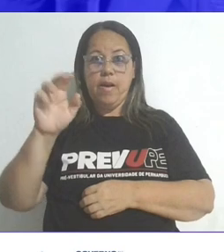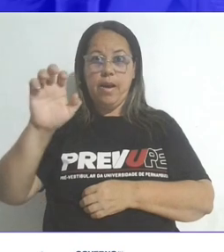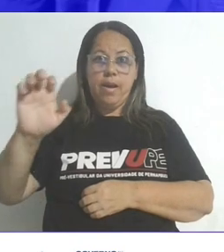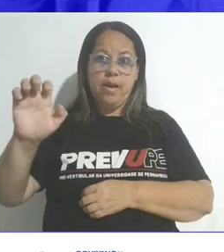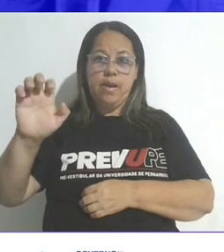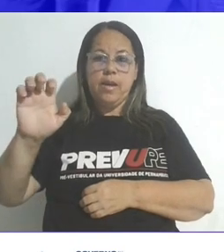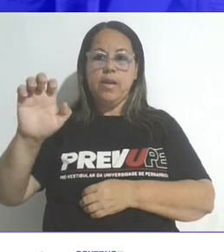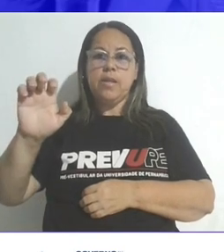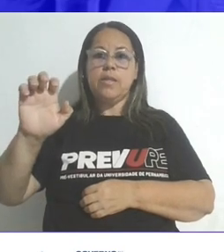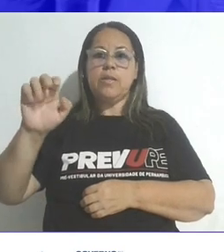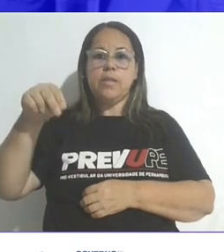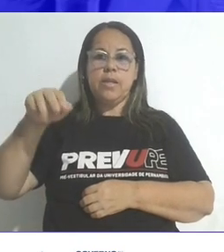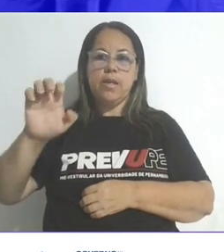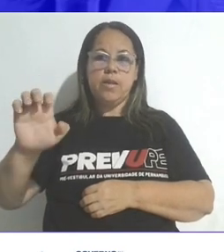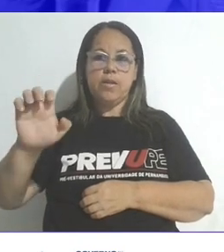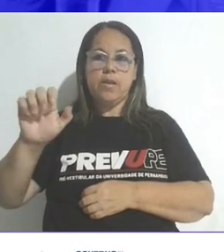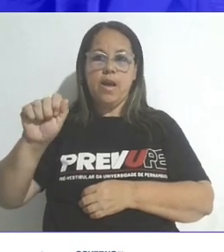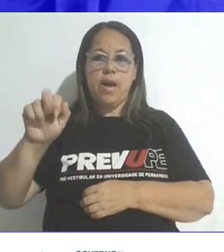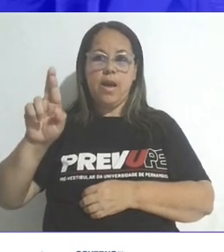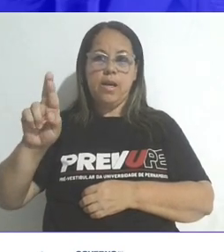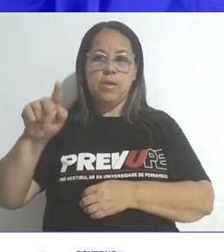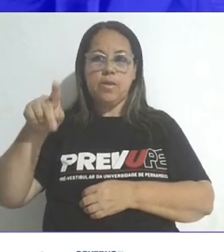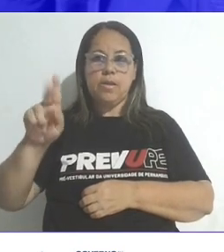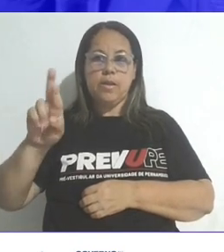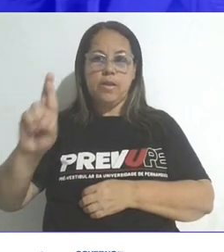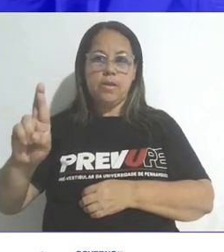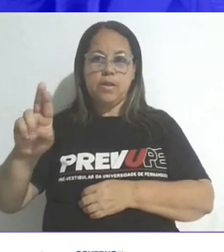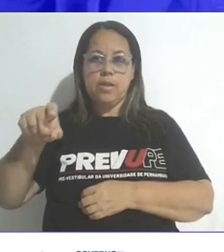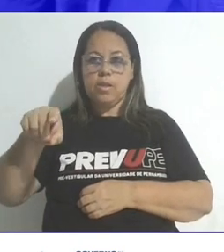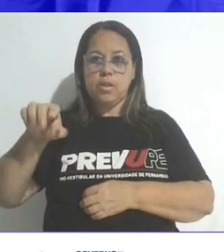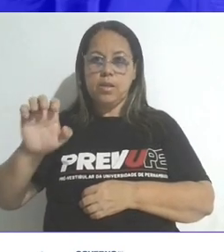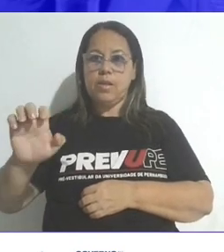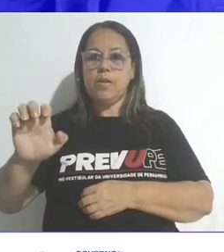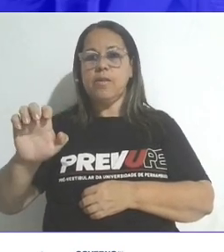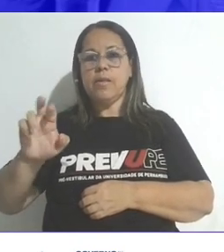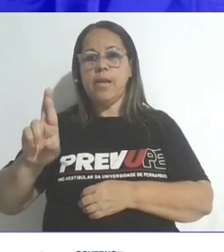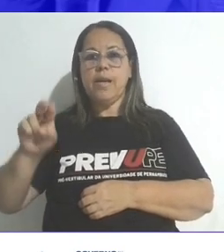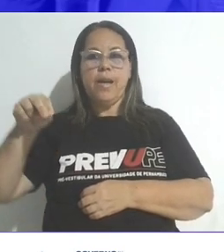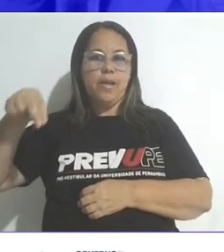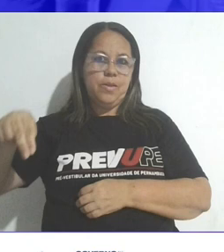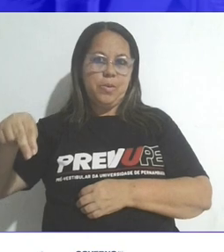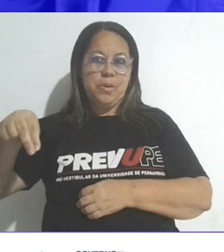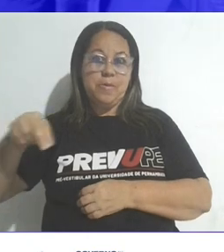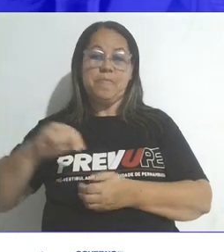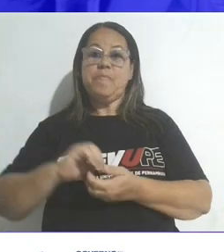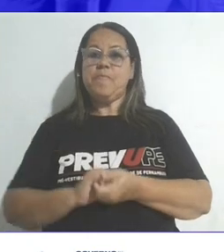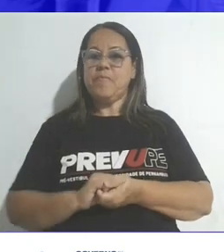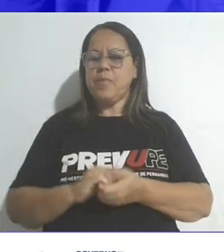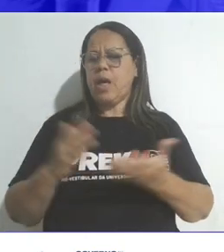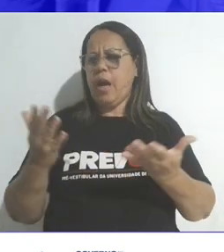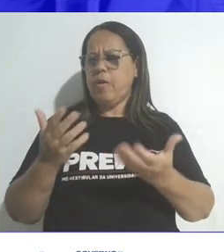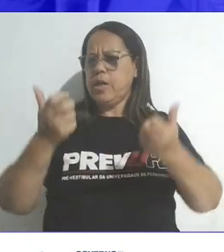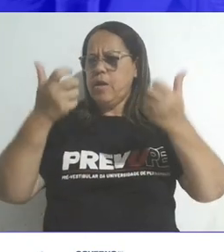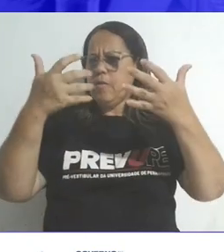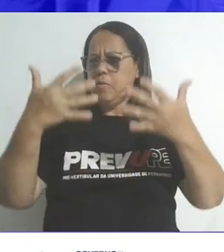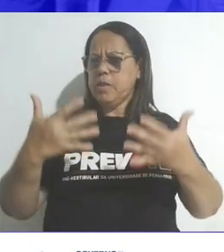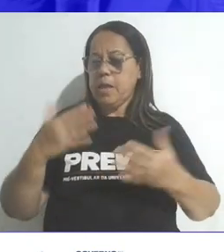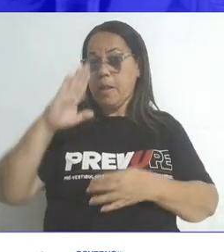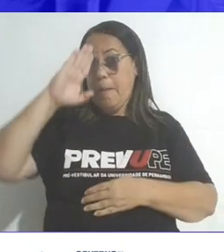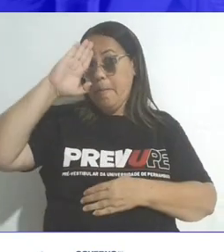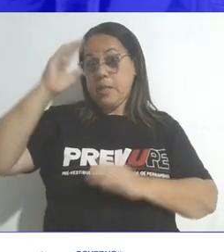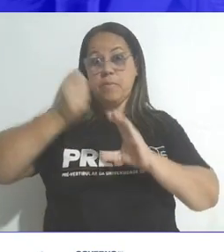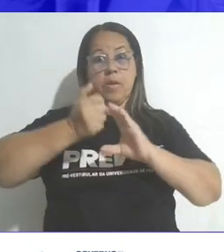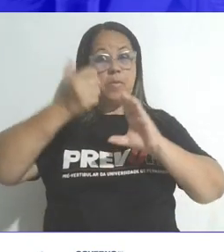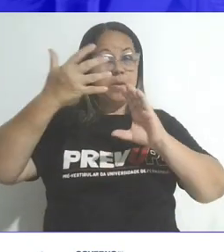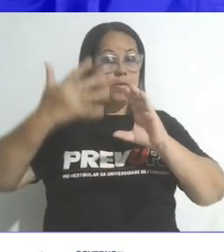neônio, argônio, criptônio, xenônio e radônio. Agora, vamos falar um pouco das principais